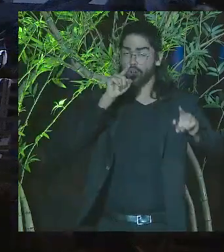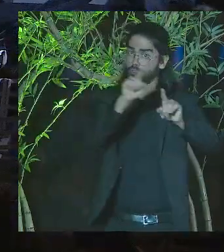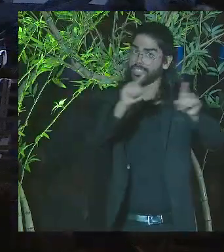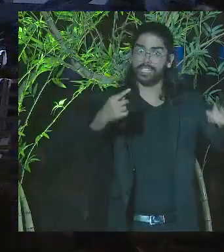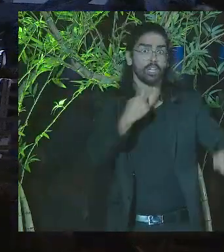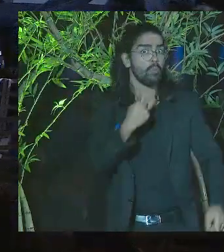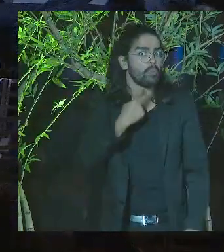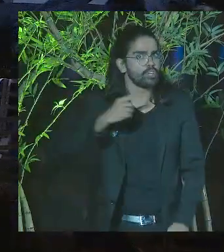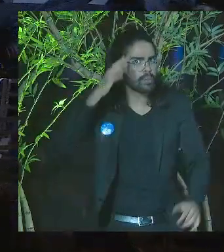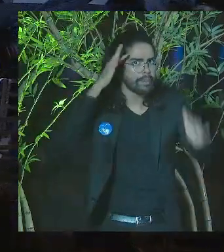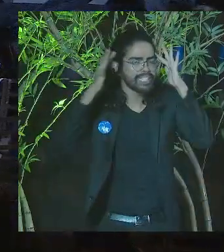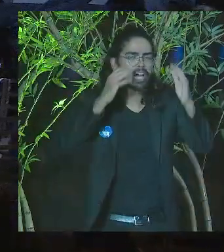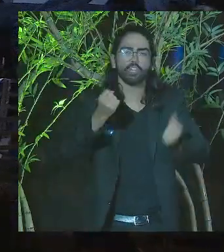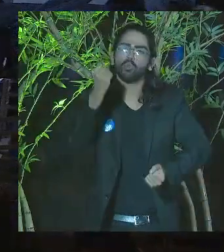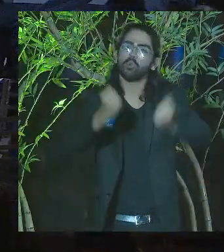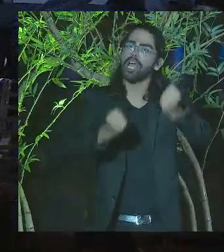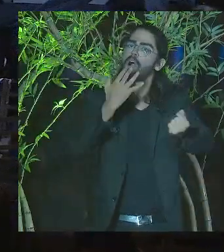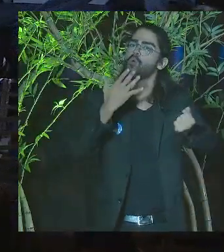vermelho,